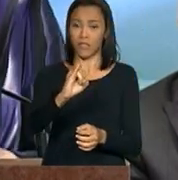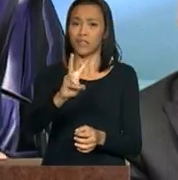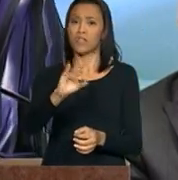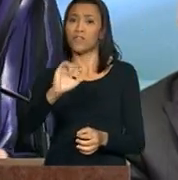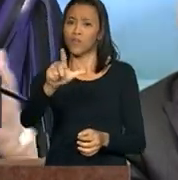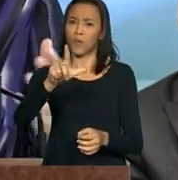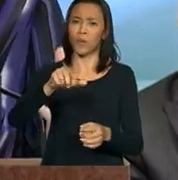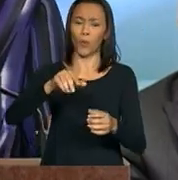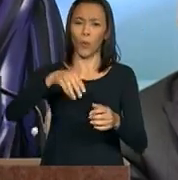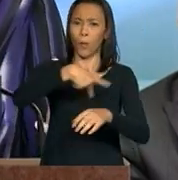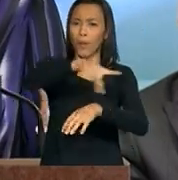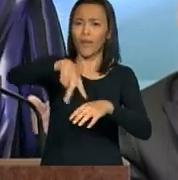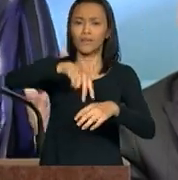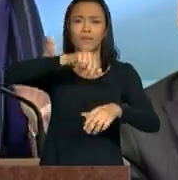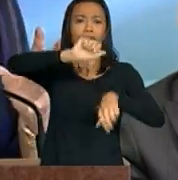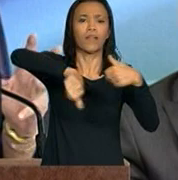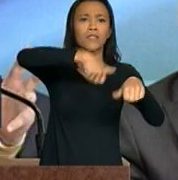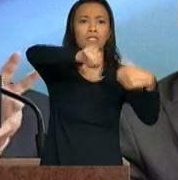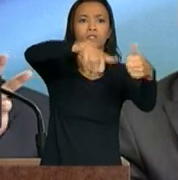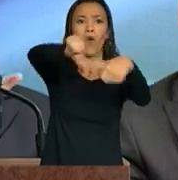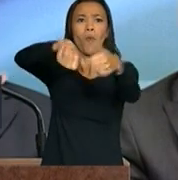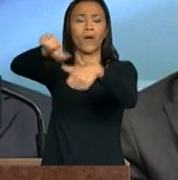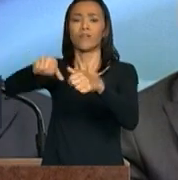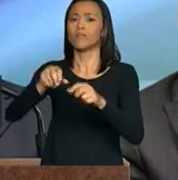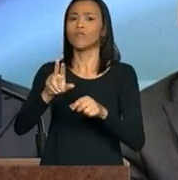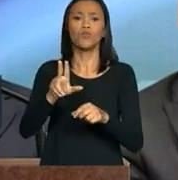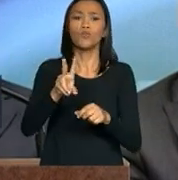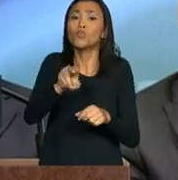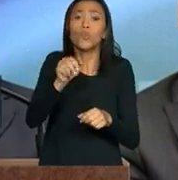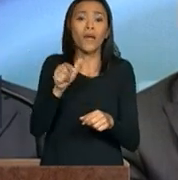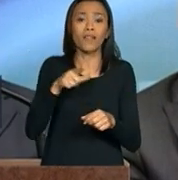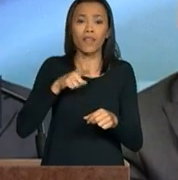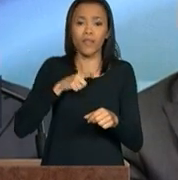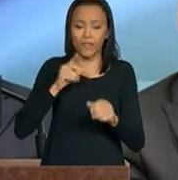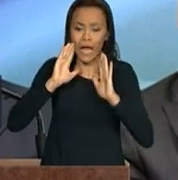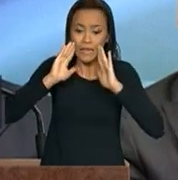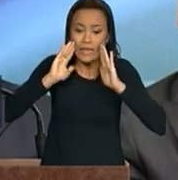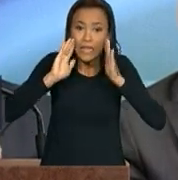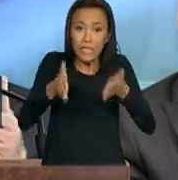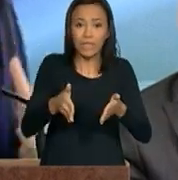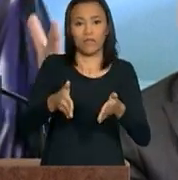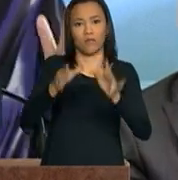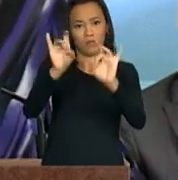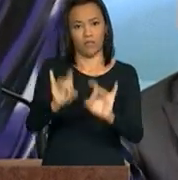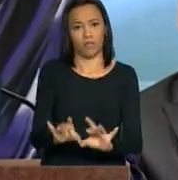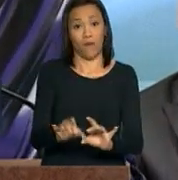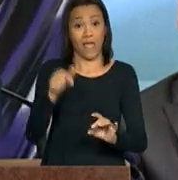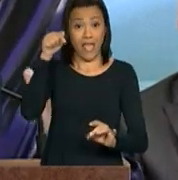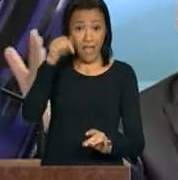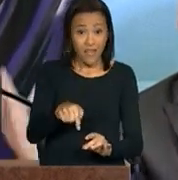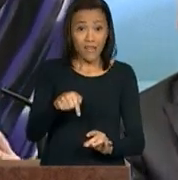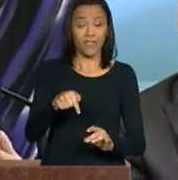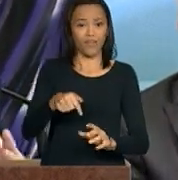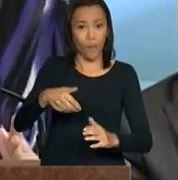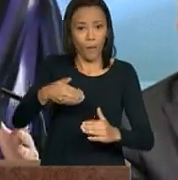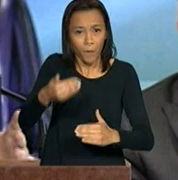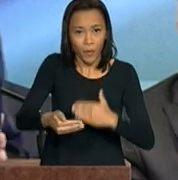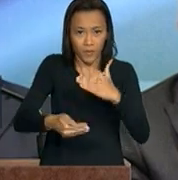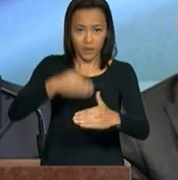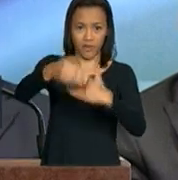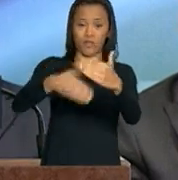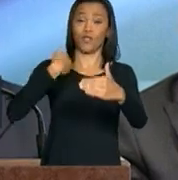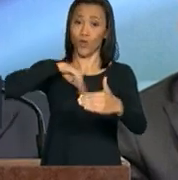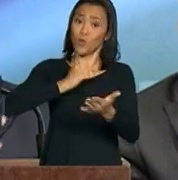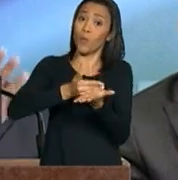transformação nunca teve a atenção necessária Esse foi um processo que nós iniciamos